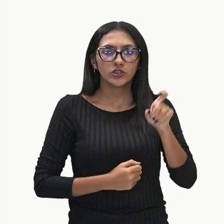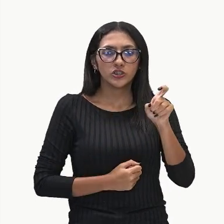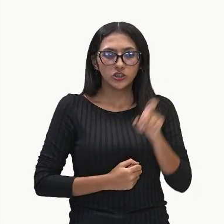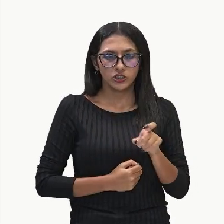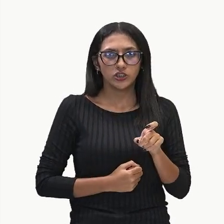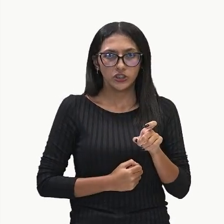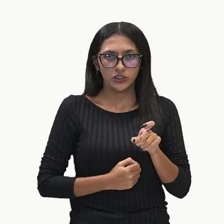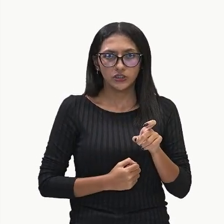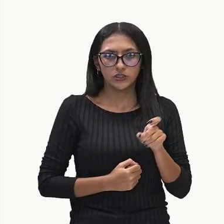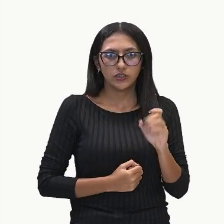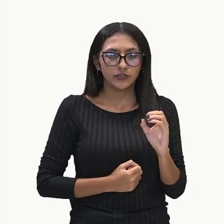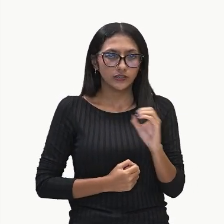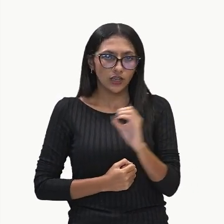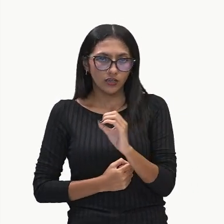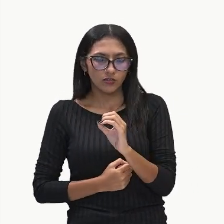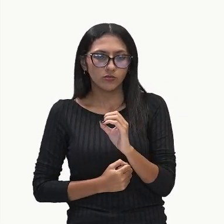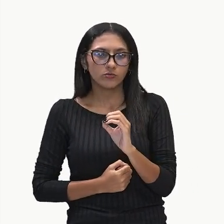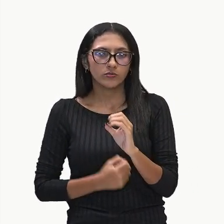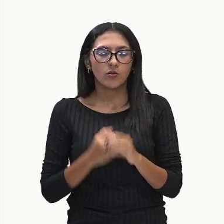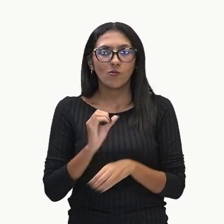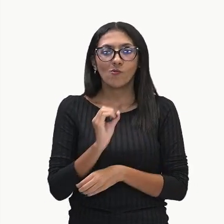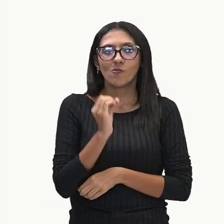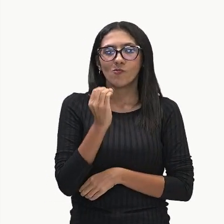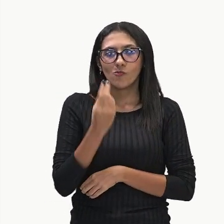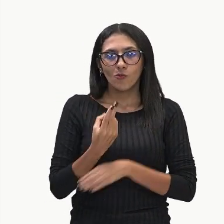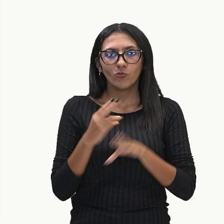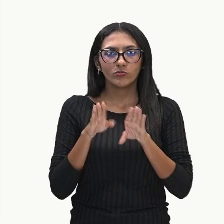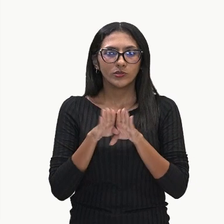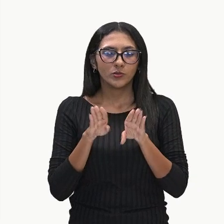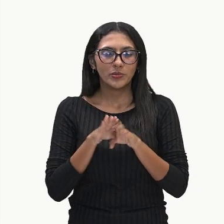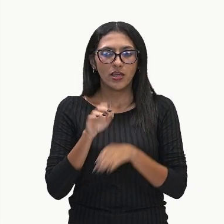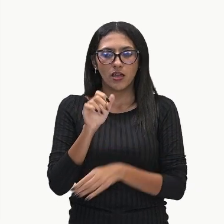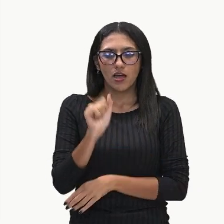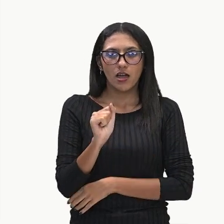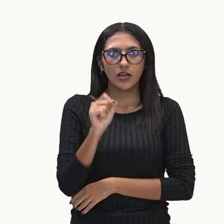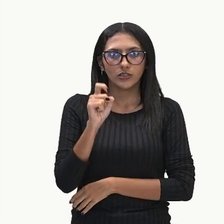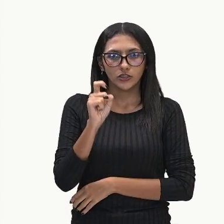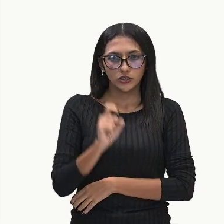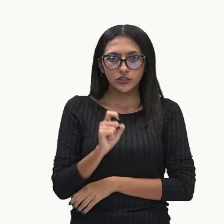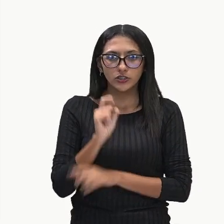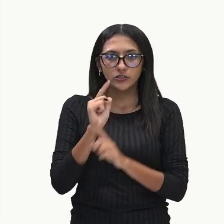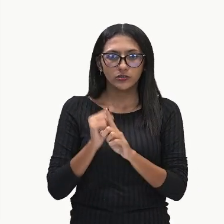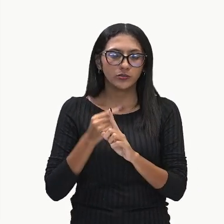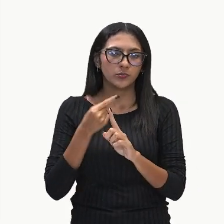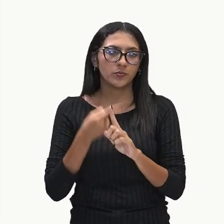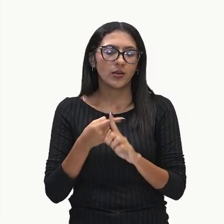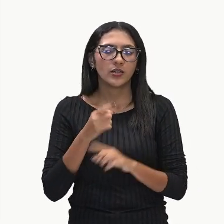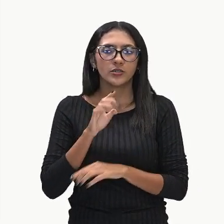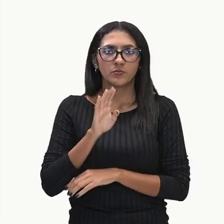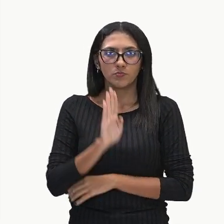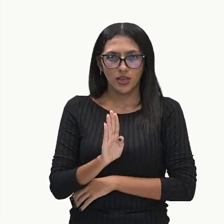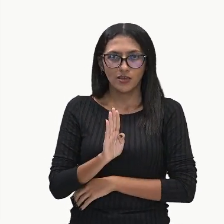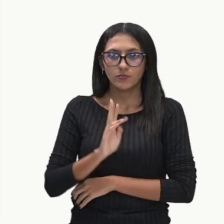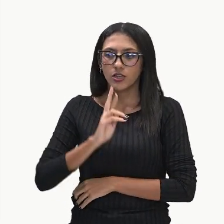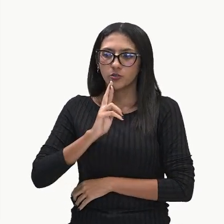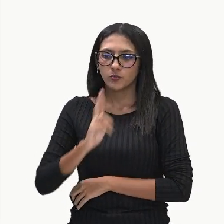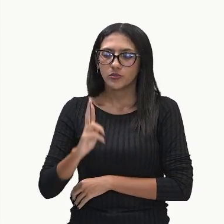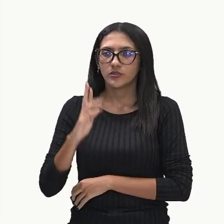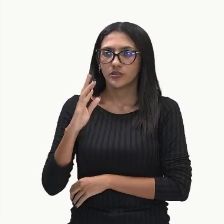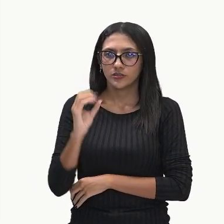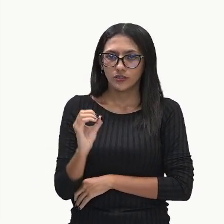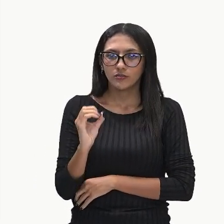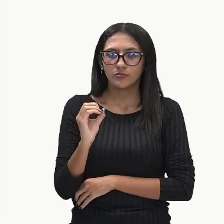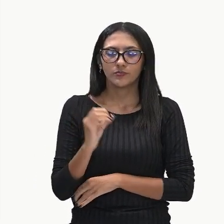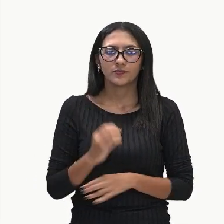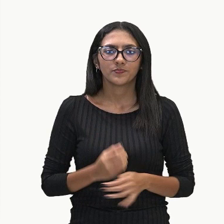dessa multiplicação, ou ax mais b é igual a zero. Porque